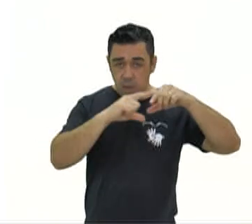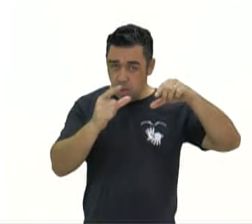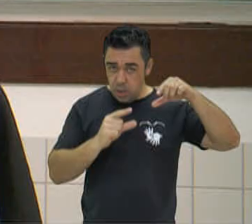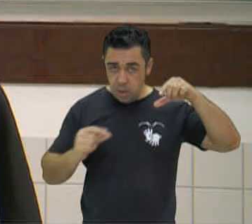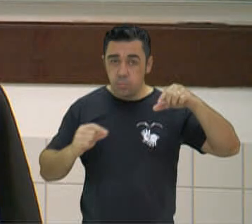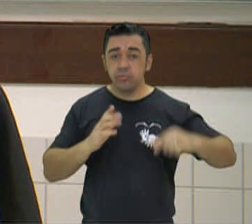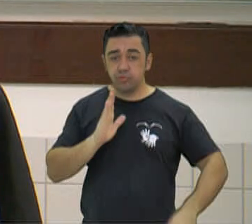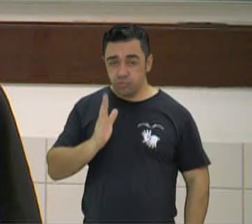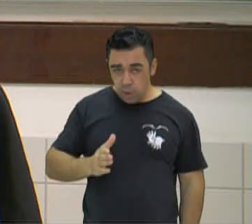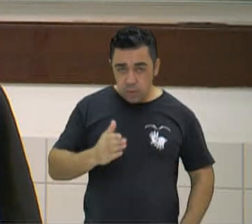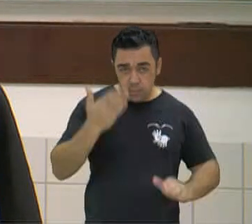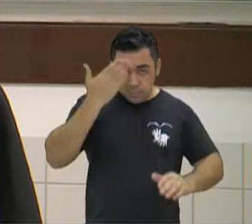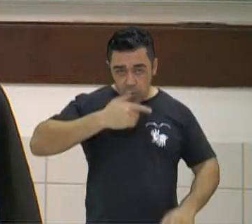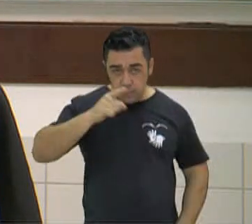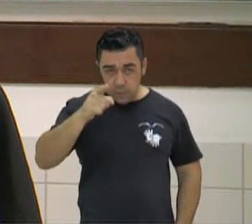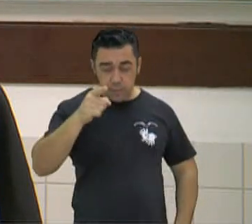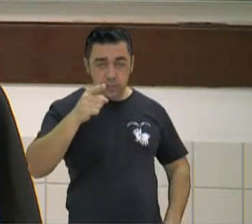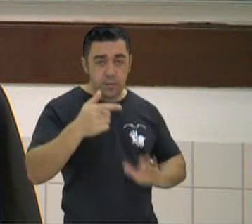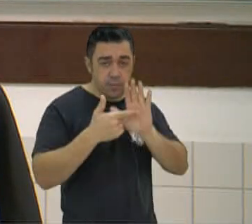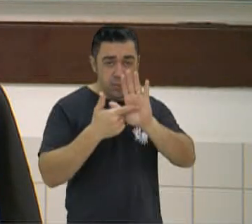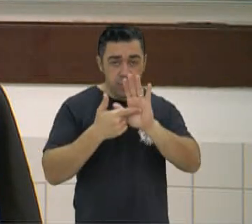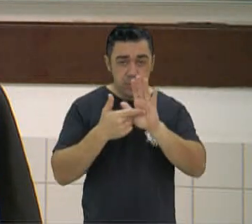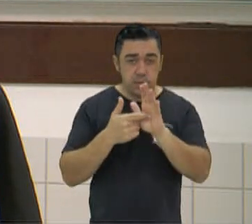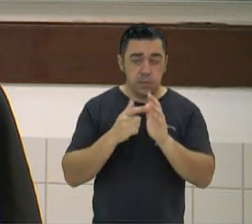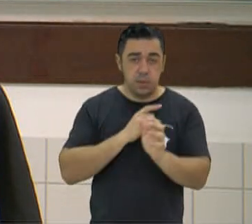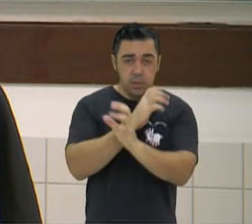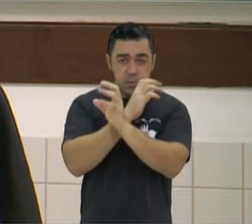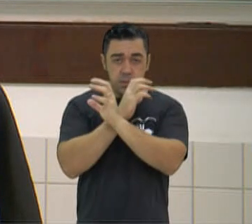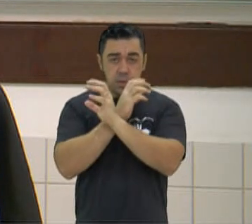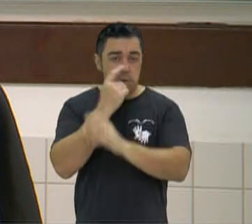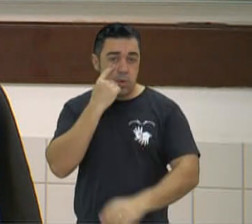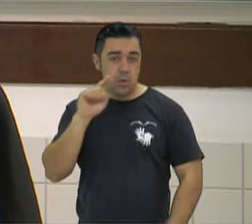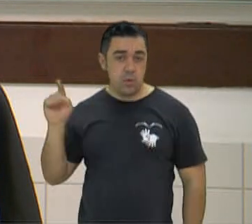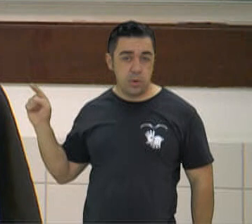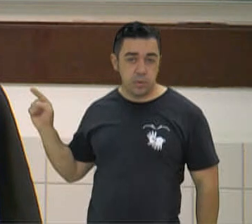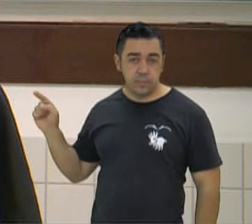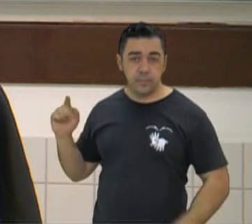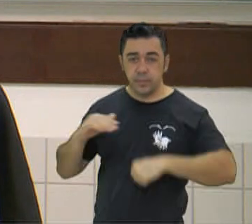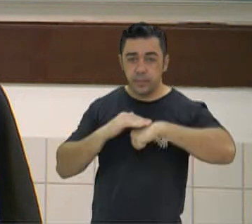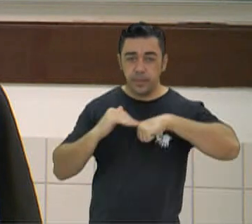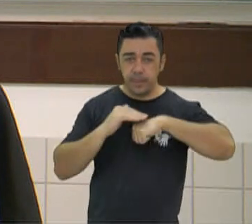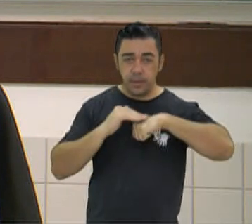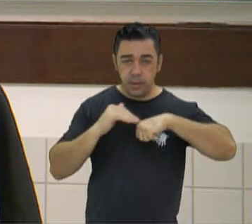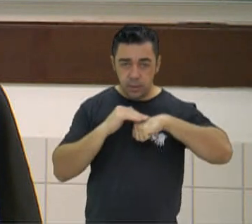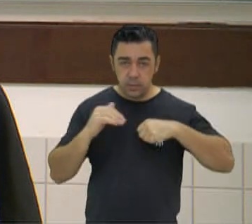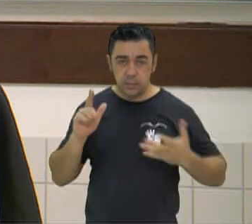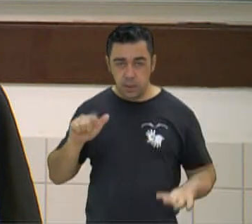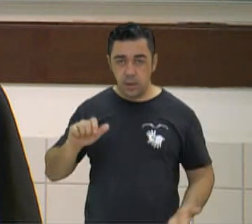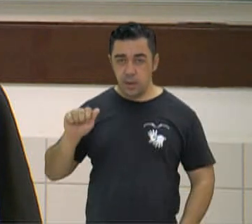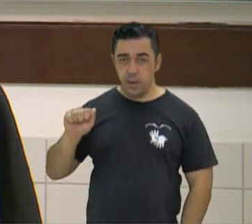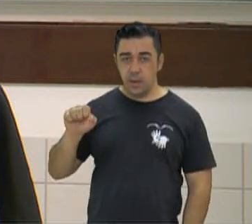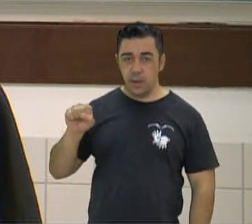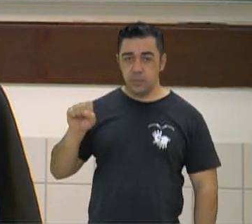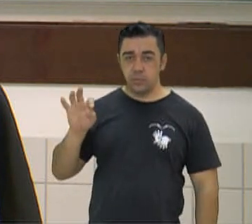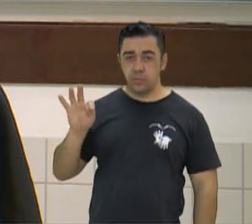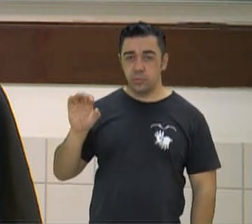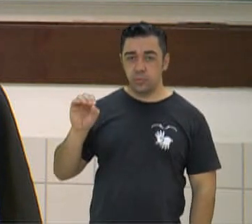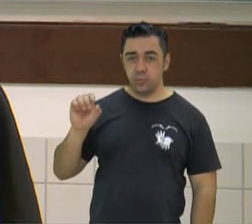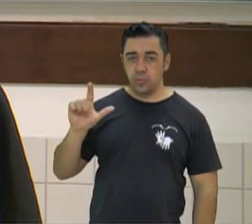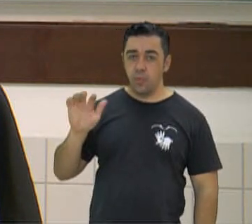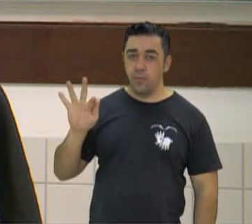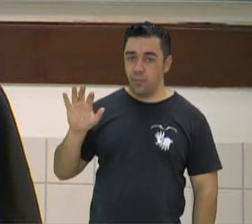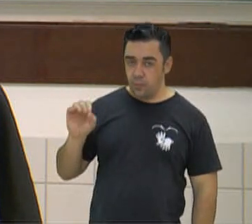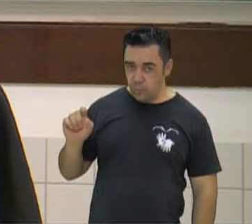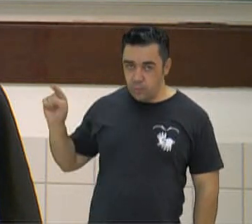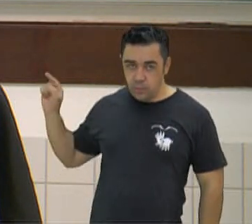né? Eu trouxe para vocês aqui nosso amigo esqueleto, né? Apelidado carinhosamente por a gente aqui por Astolfo, aqui no Aula Paraná, já